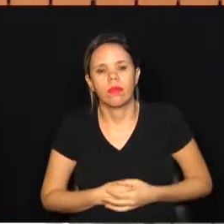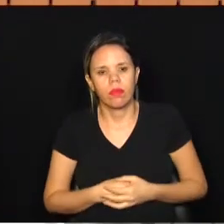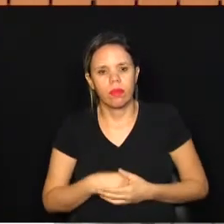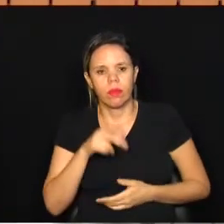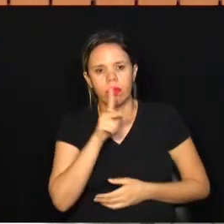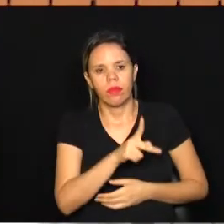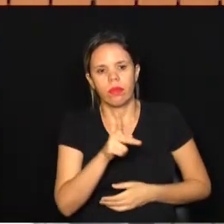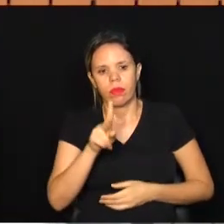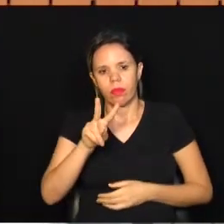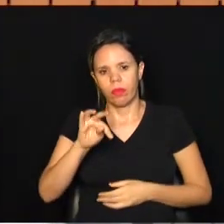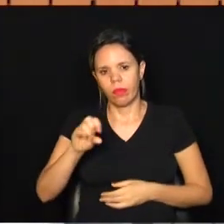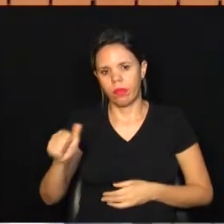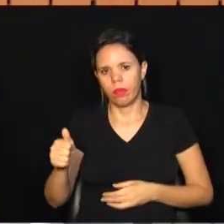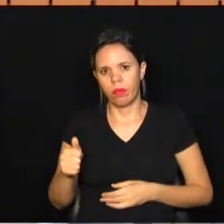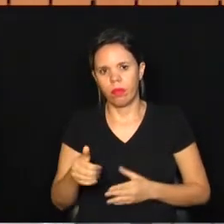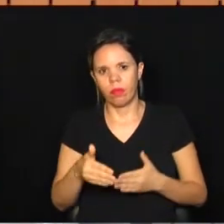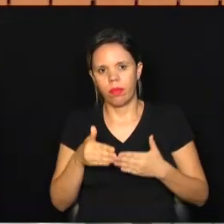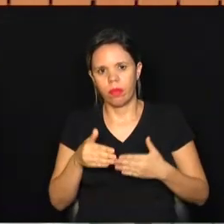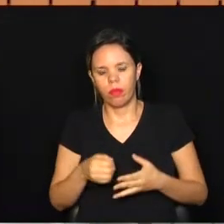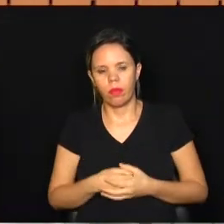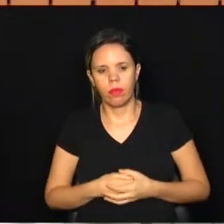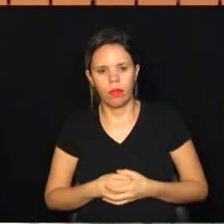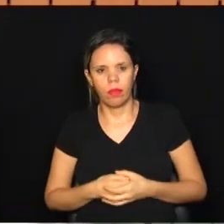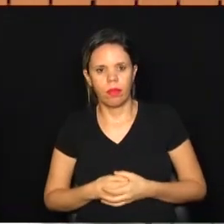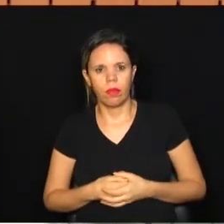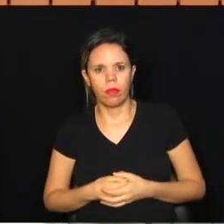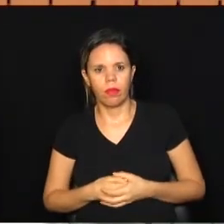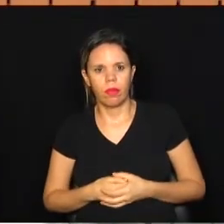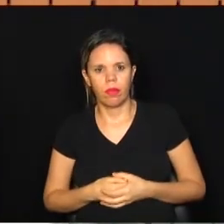Professora Vanessa, por favor, suas considerações finais.